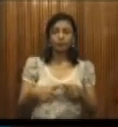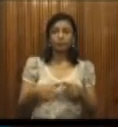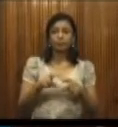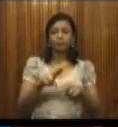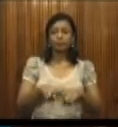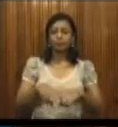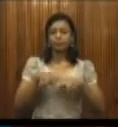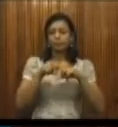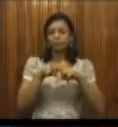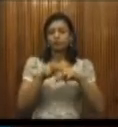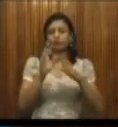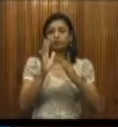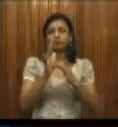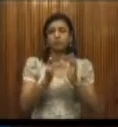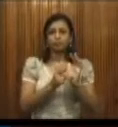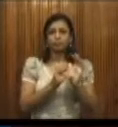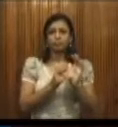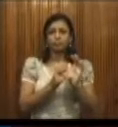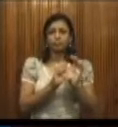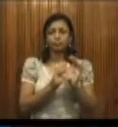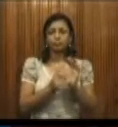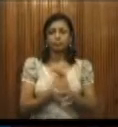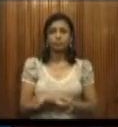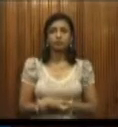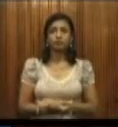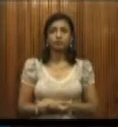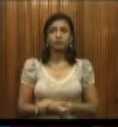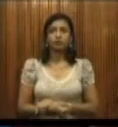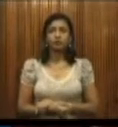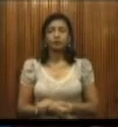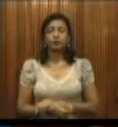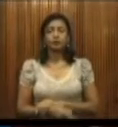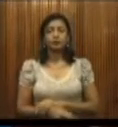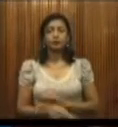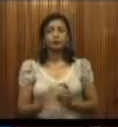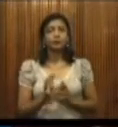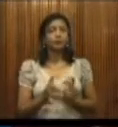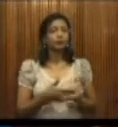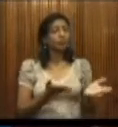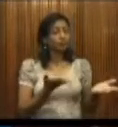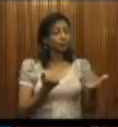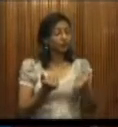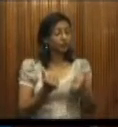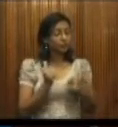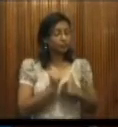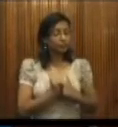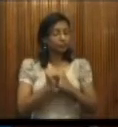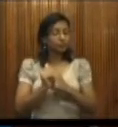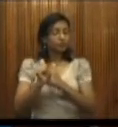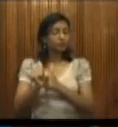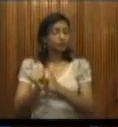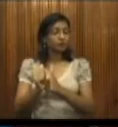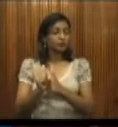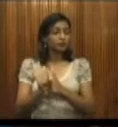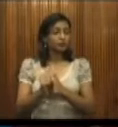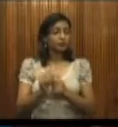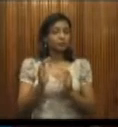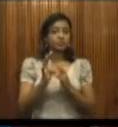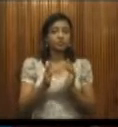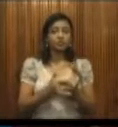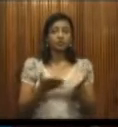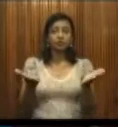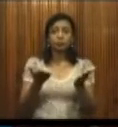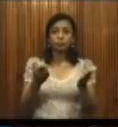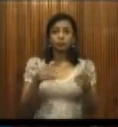Cristo. E aí o que Jesus diz para aquele jovem? Vem e segue-me. Meu querido, sabe o que Jesus Cristo quer dizer para